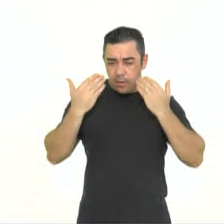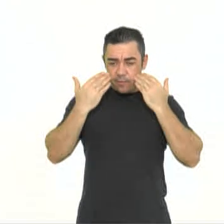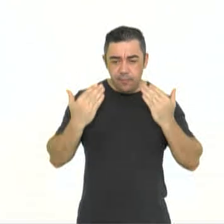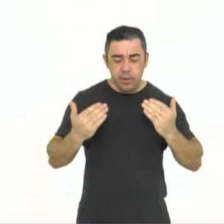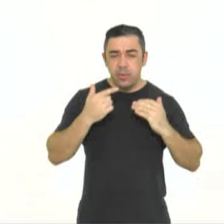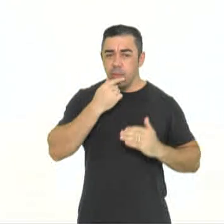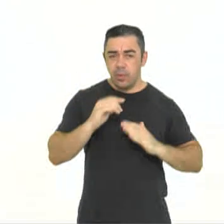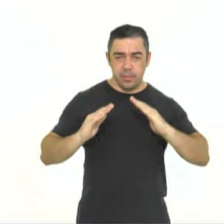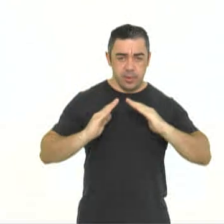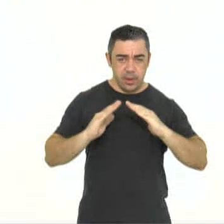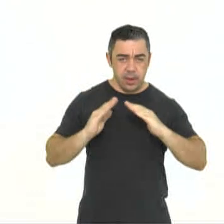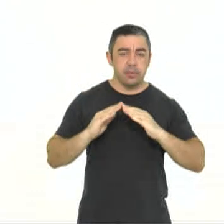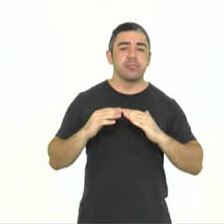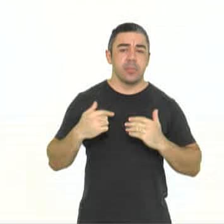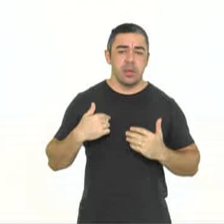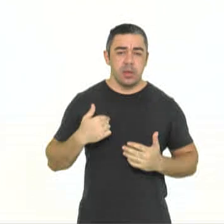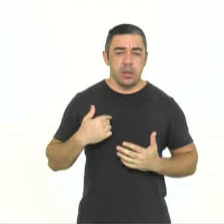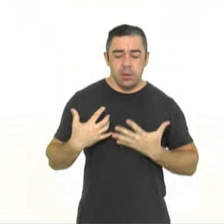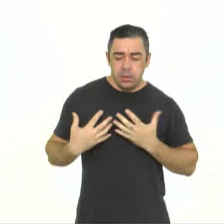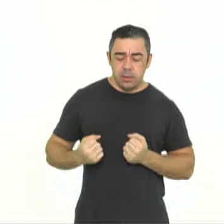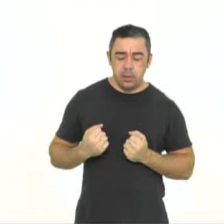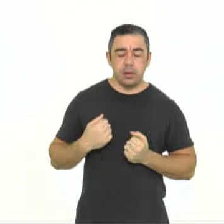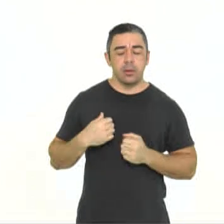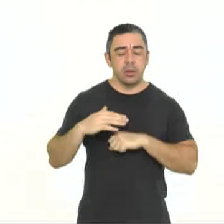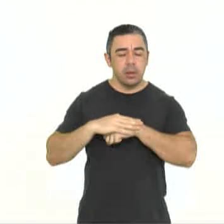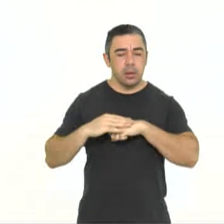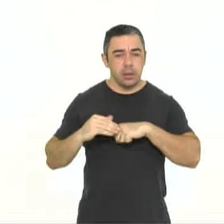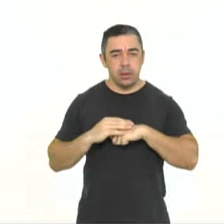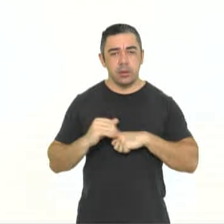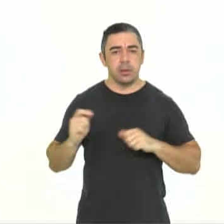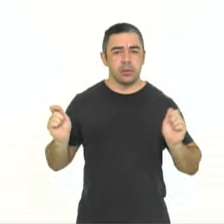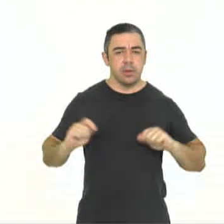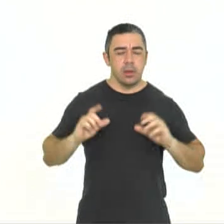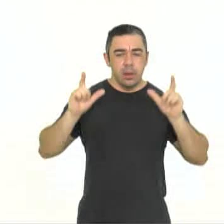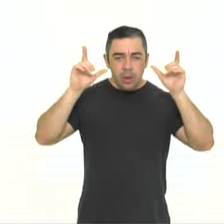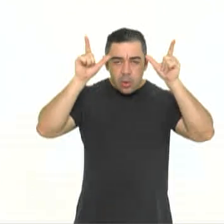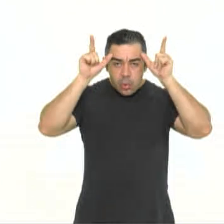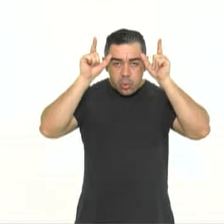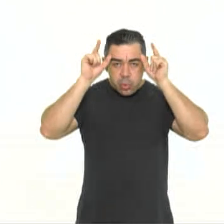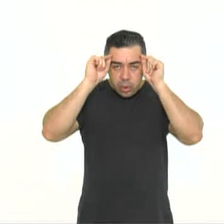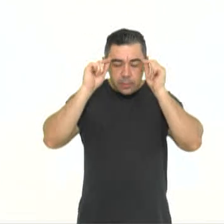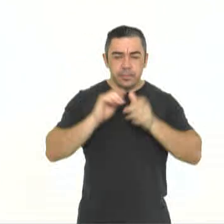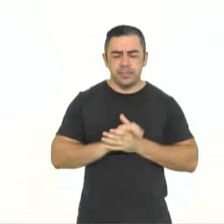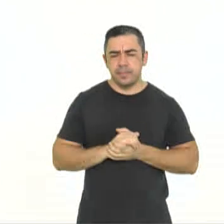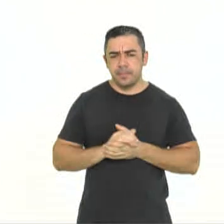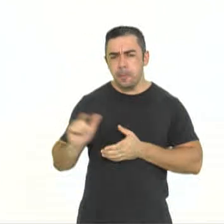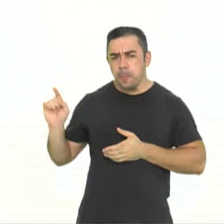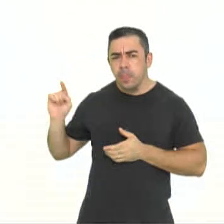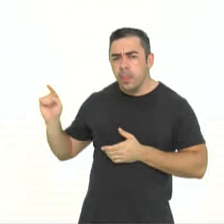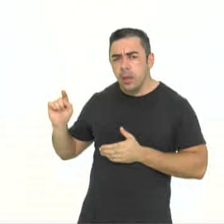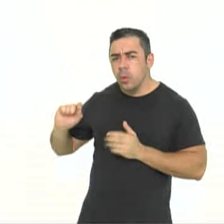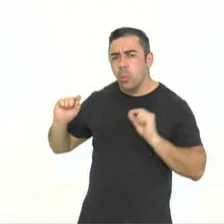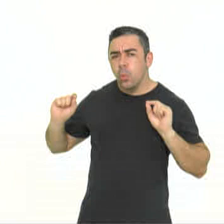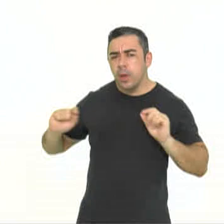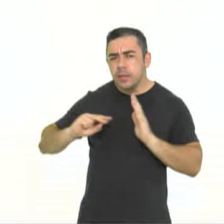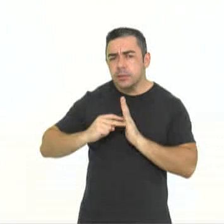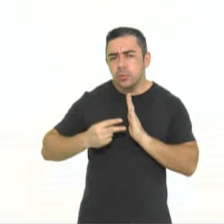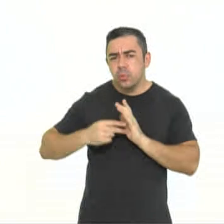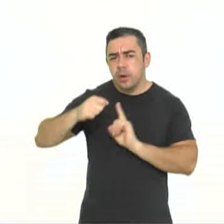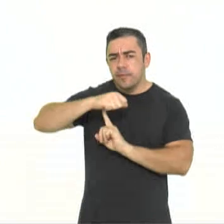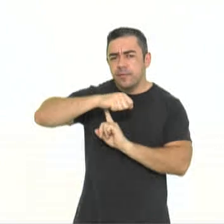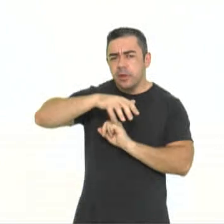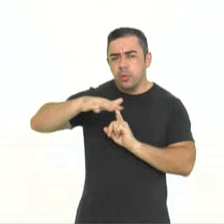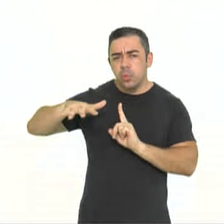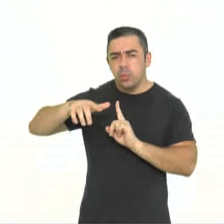casa do titular me receberam, me acolheram e me reconfortaram. Temos aqui, qual figura de